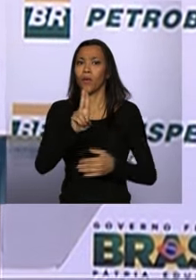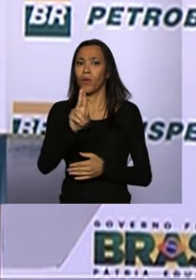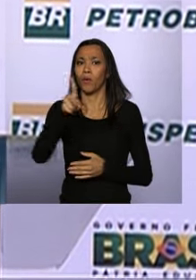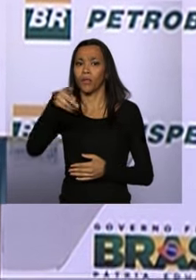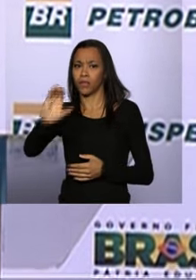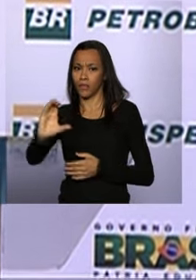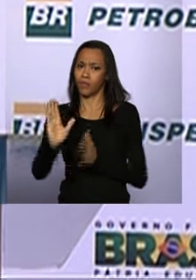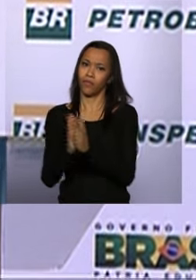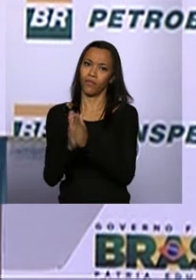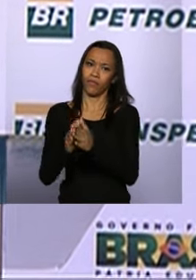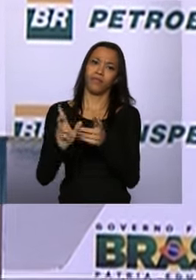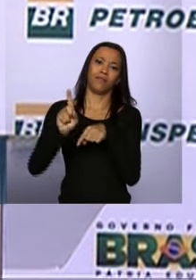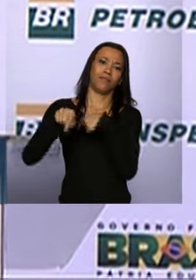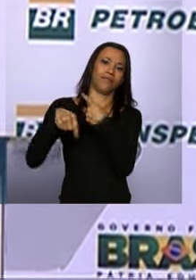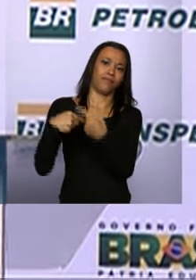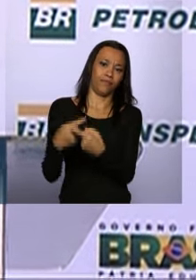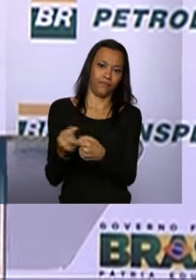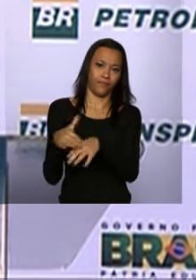Deus.